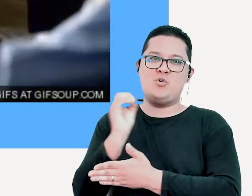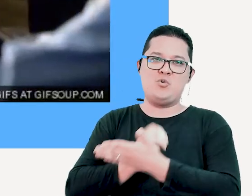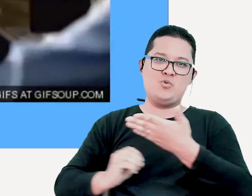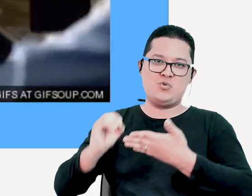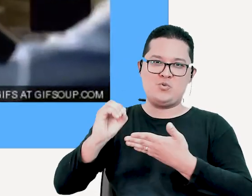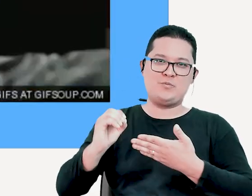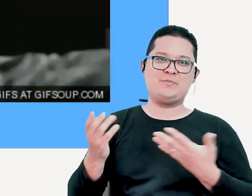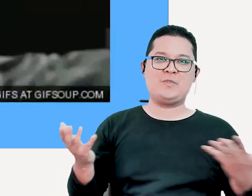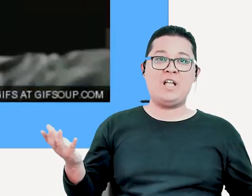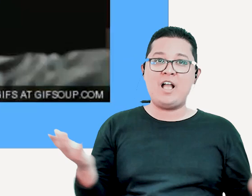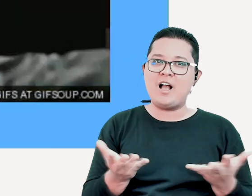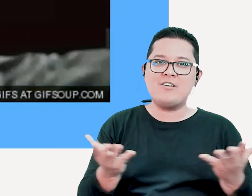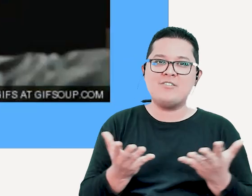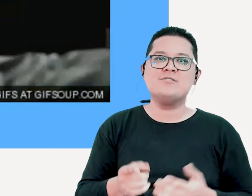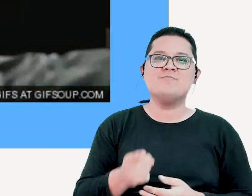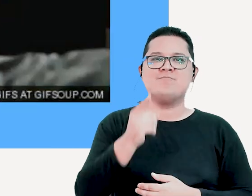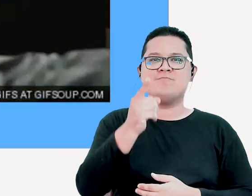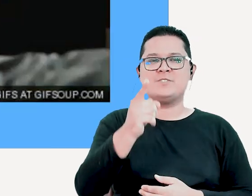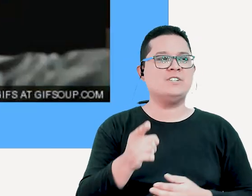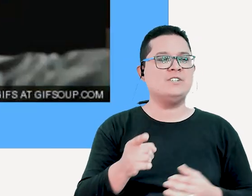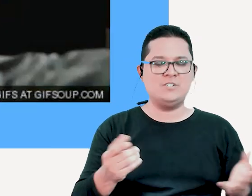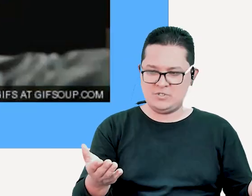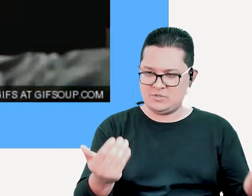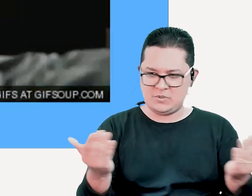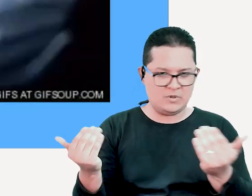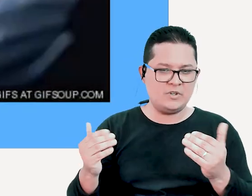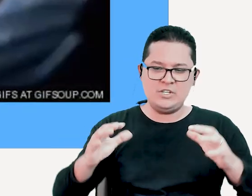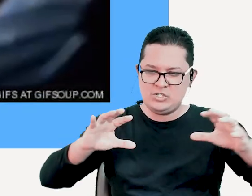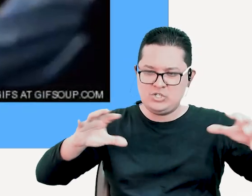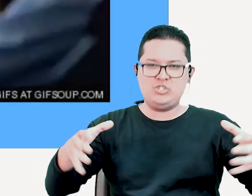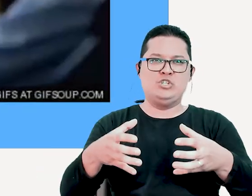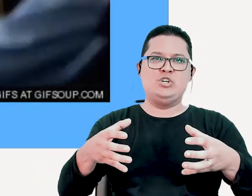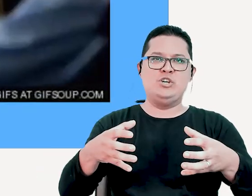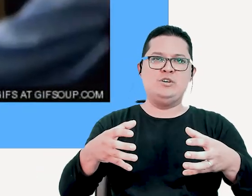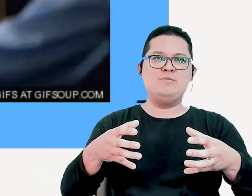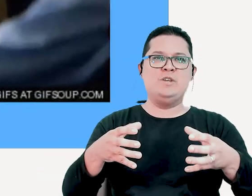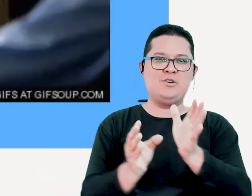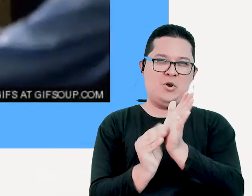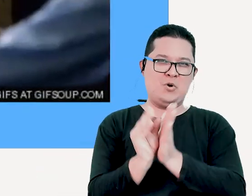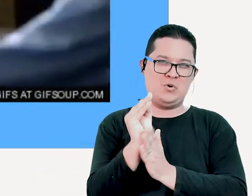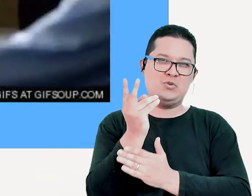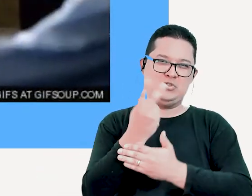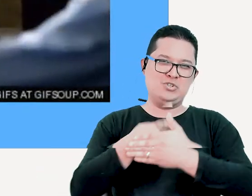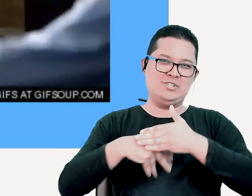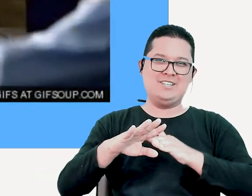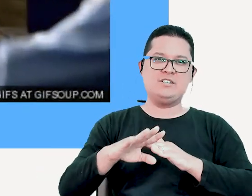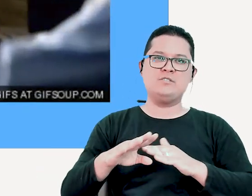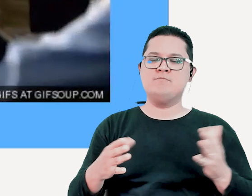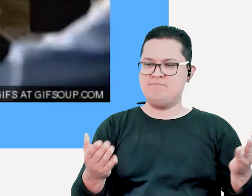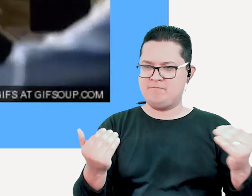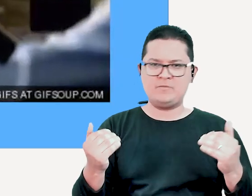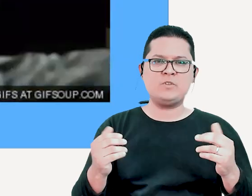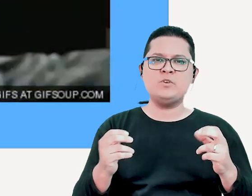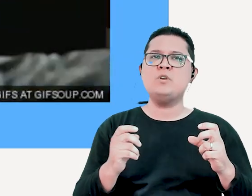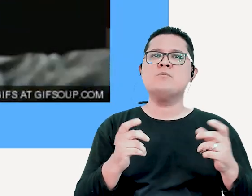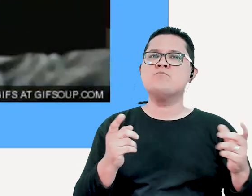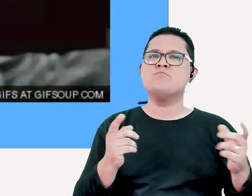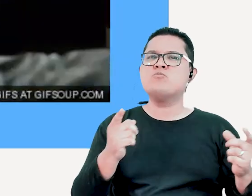contrário, escute o time de Content Designers. Caso você tenha um, né? Faça uma retro, até porque